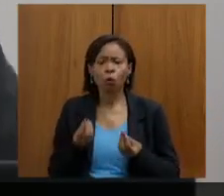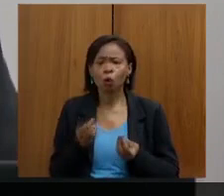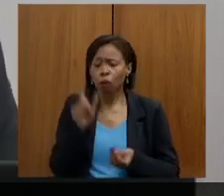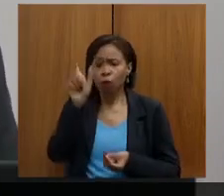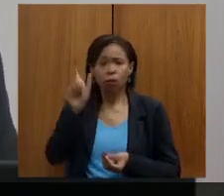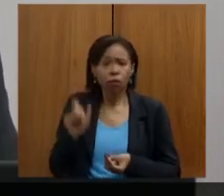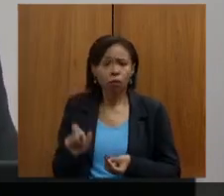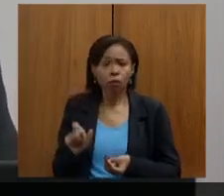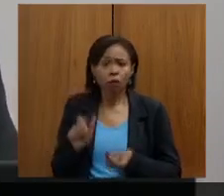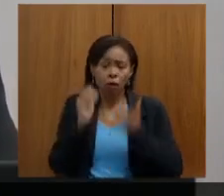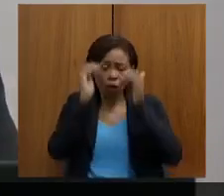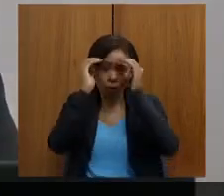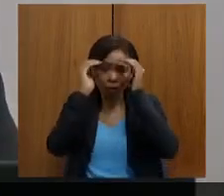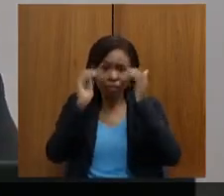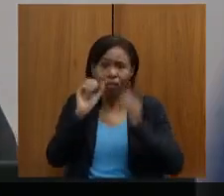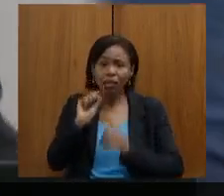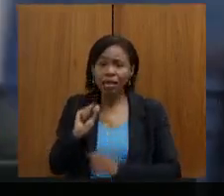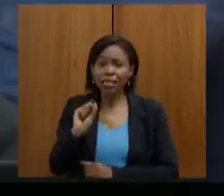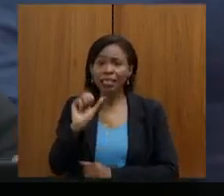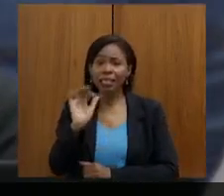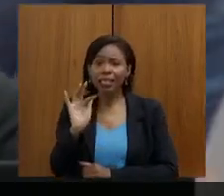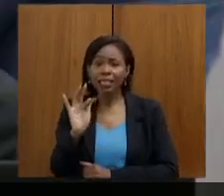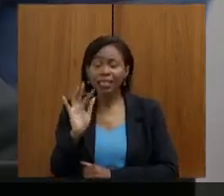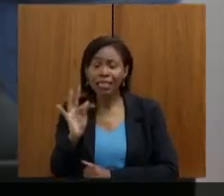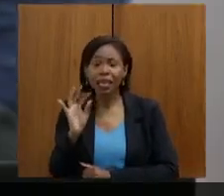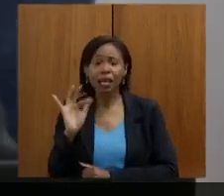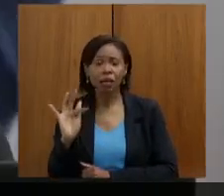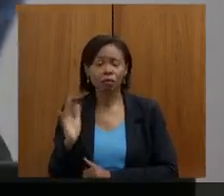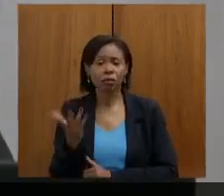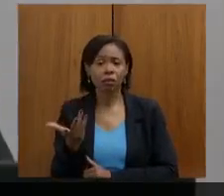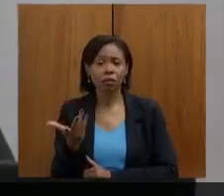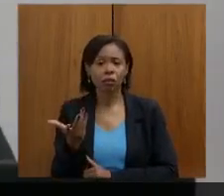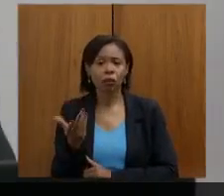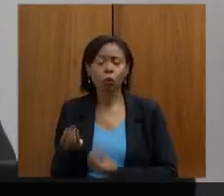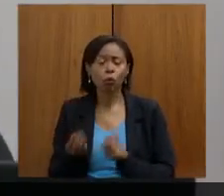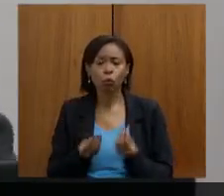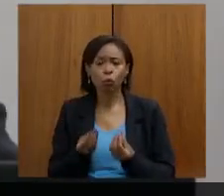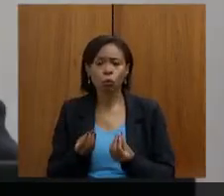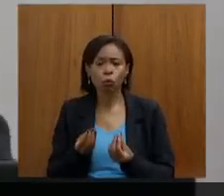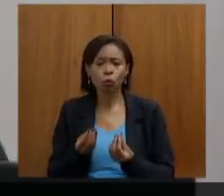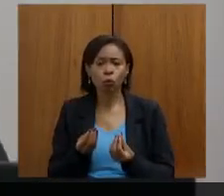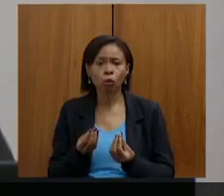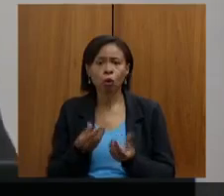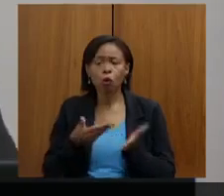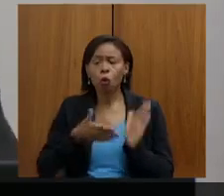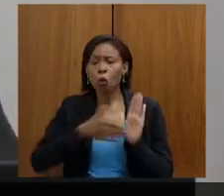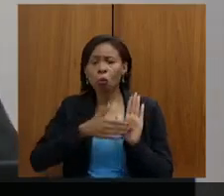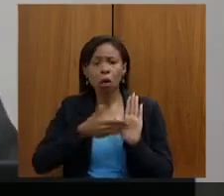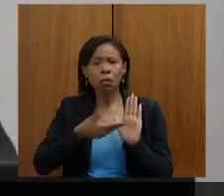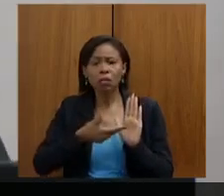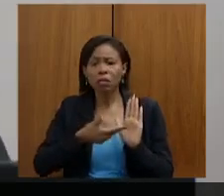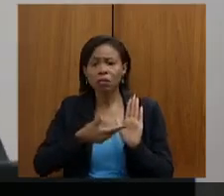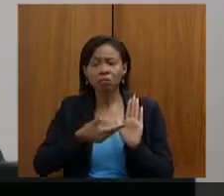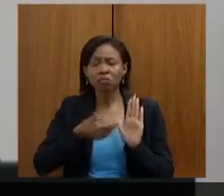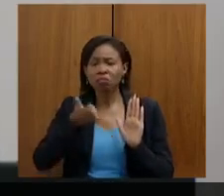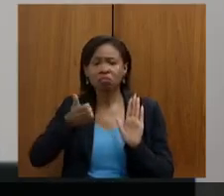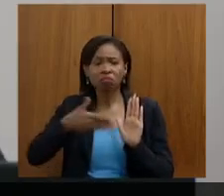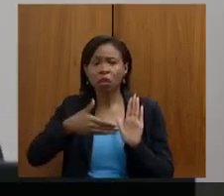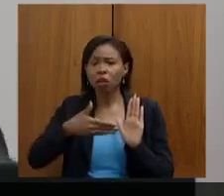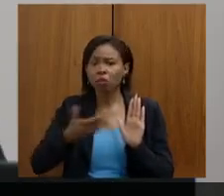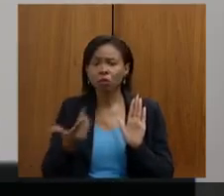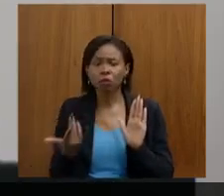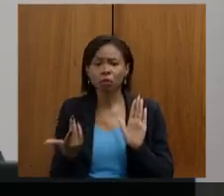comprar uma decisão do STF Oi como é que vai se escutar não parecer que não tem mais valor que já foi